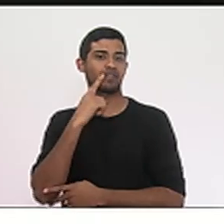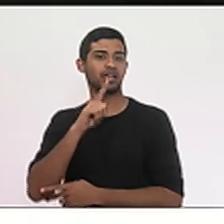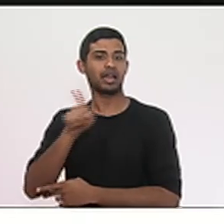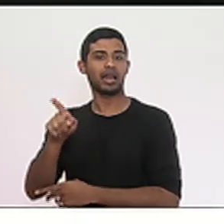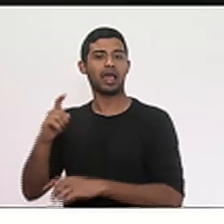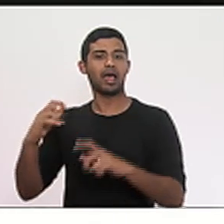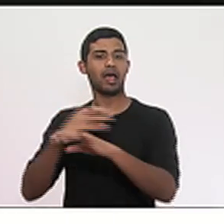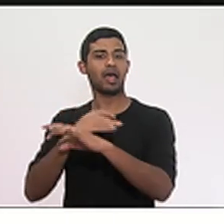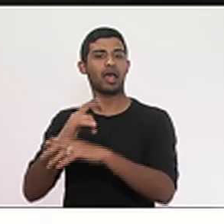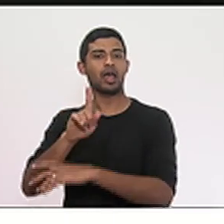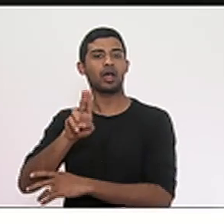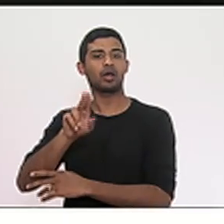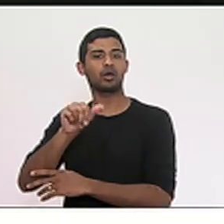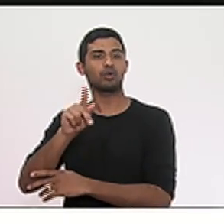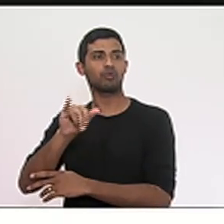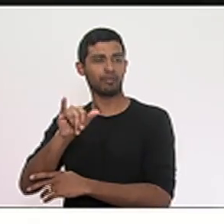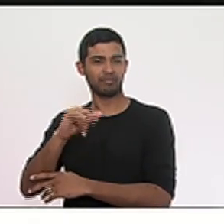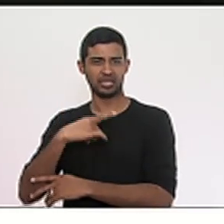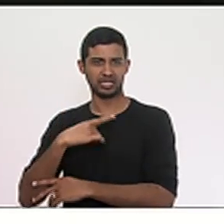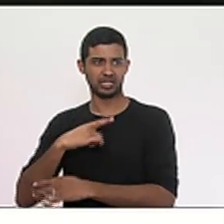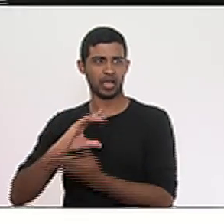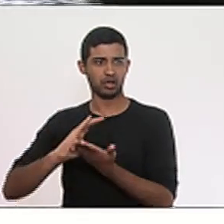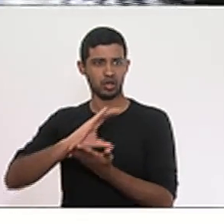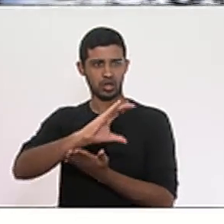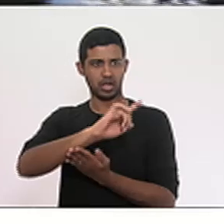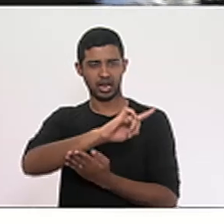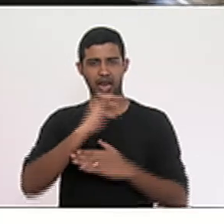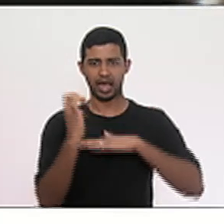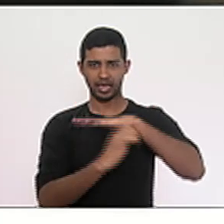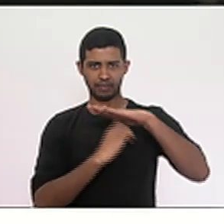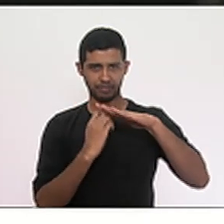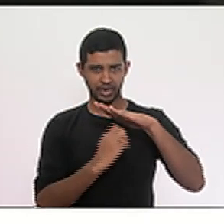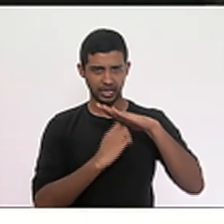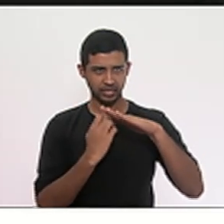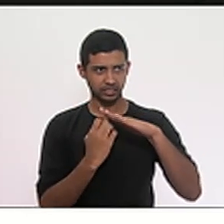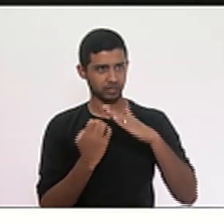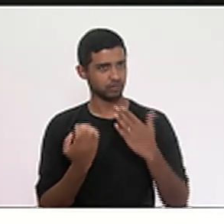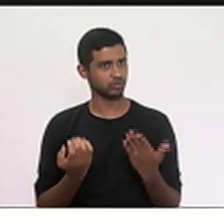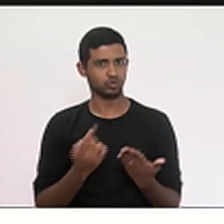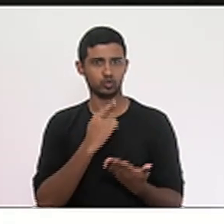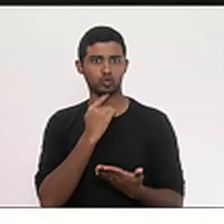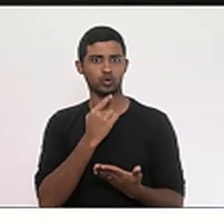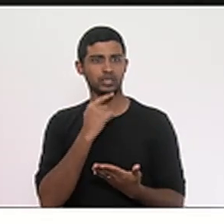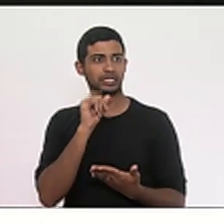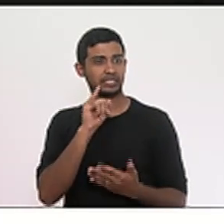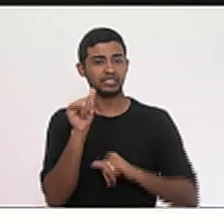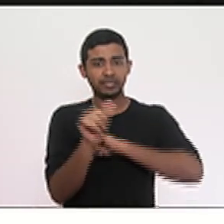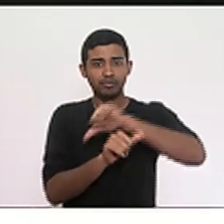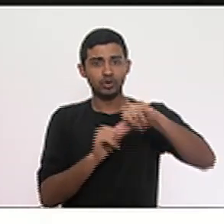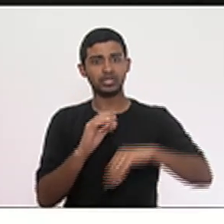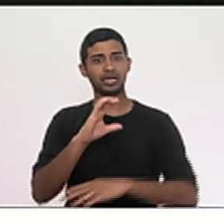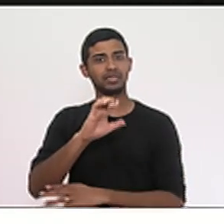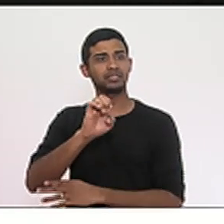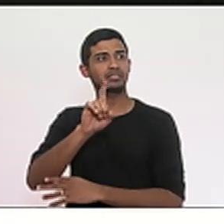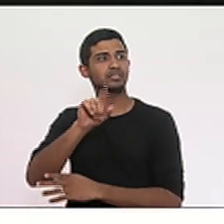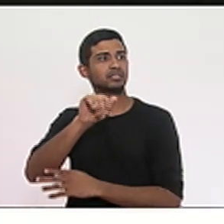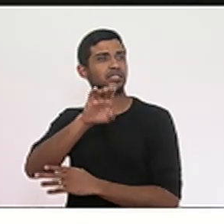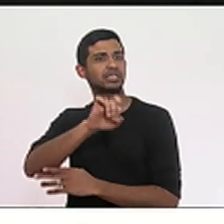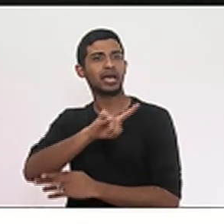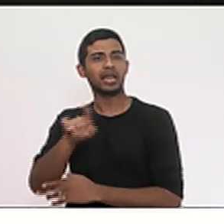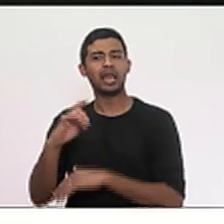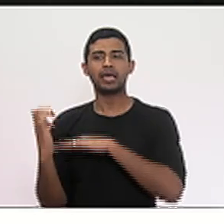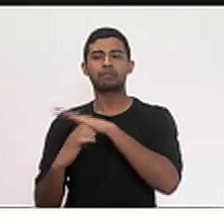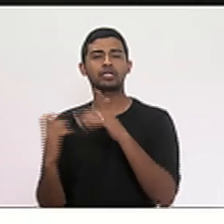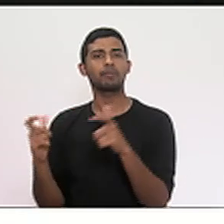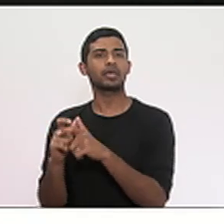dá lucro para uma empresa privada. Se privatizarmos a SEDAI, como é que ficam esses municípios pequenos?